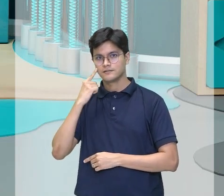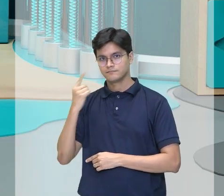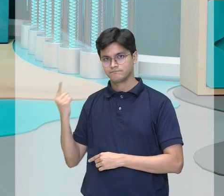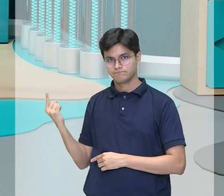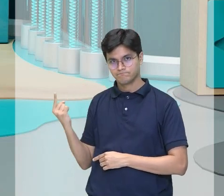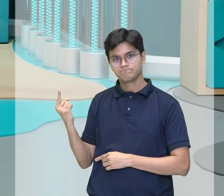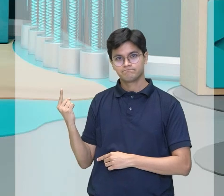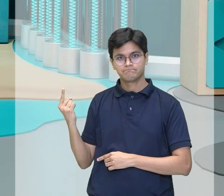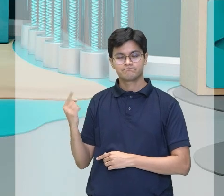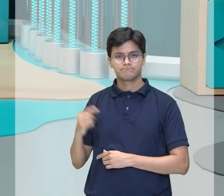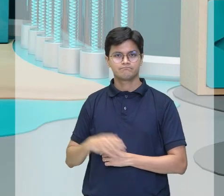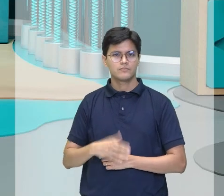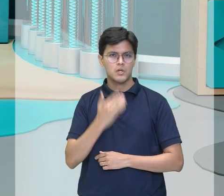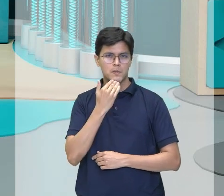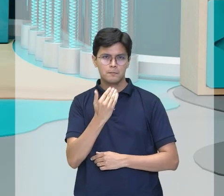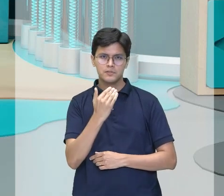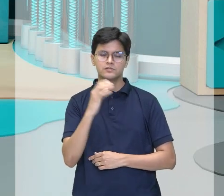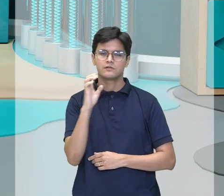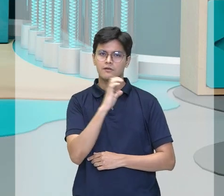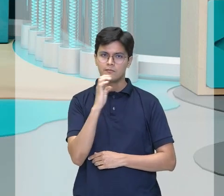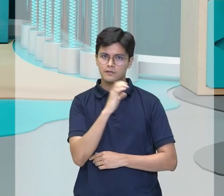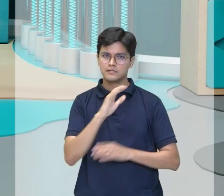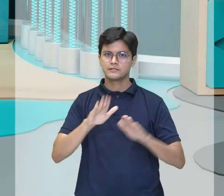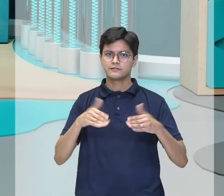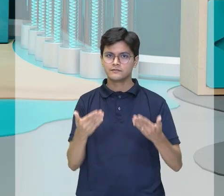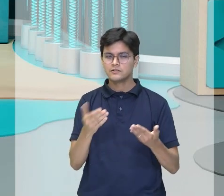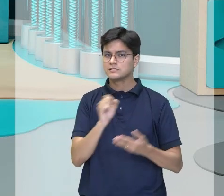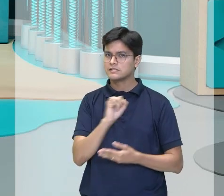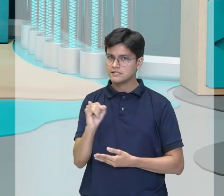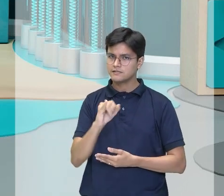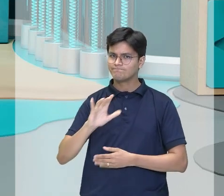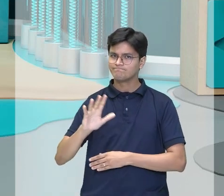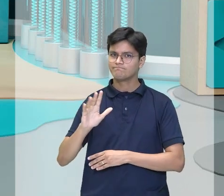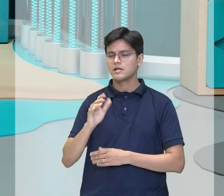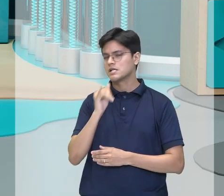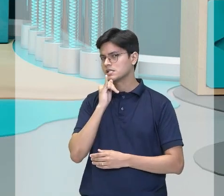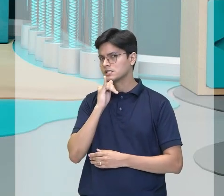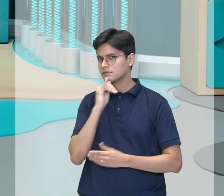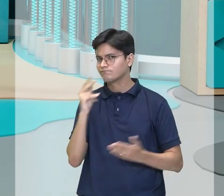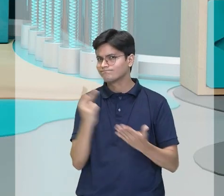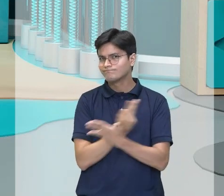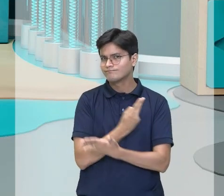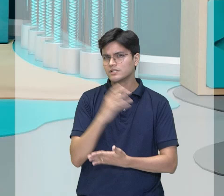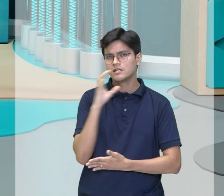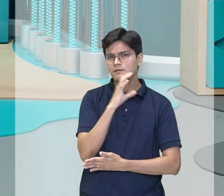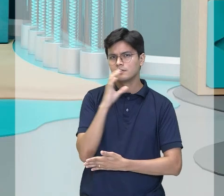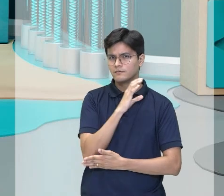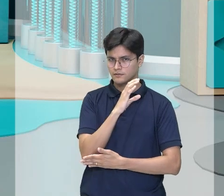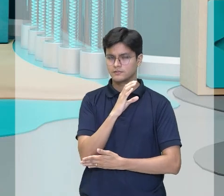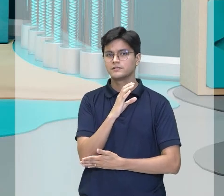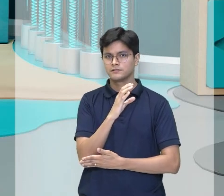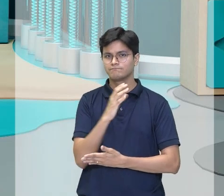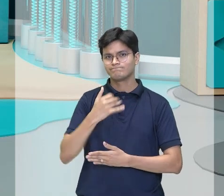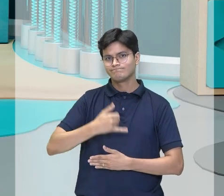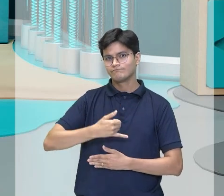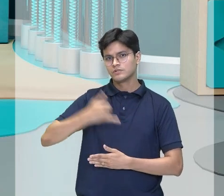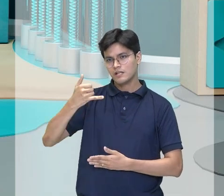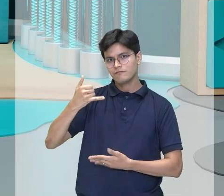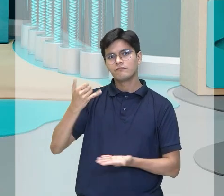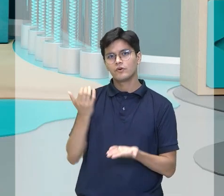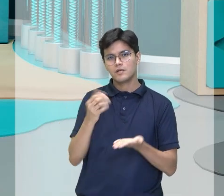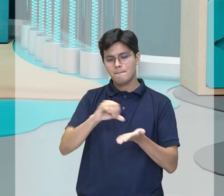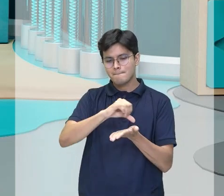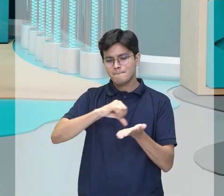exemplo, se você tem uma emergency, o que vai acontecer? O satellite vai encontrar você, né, o